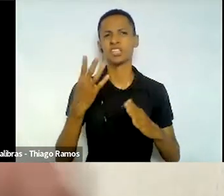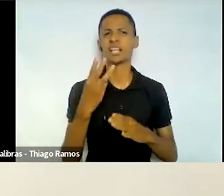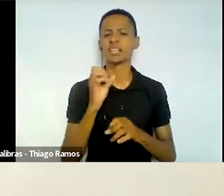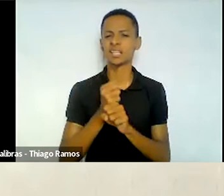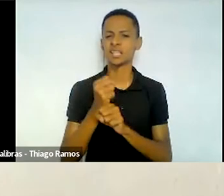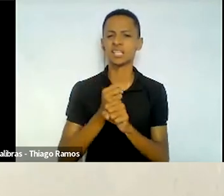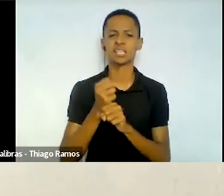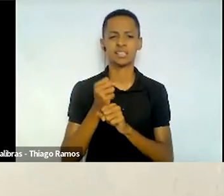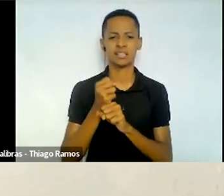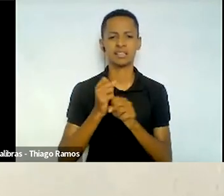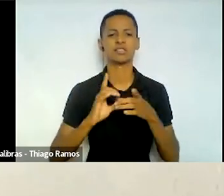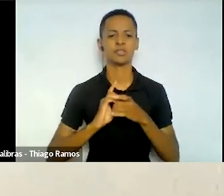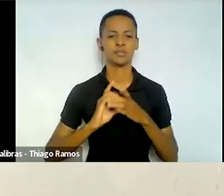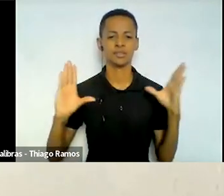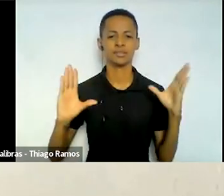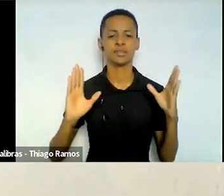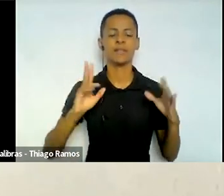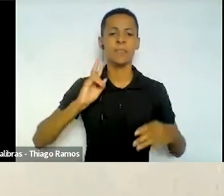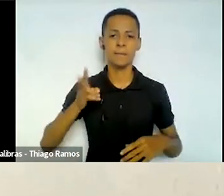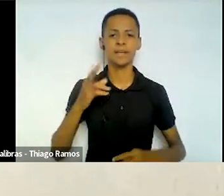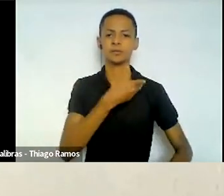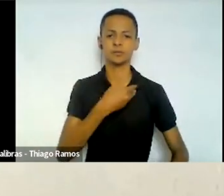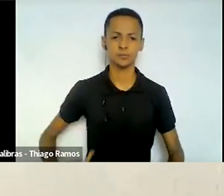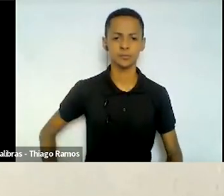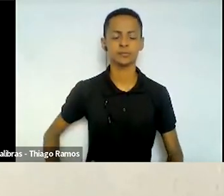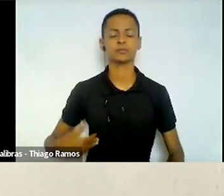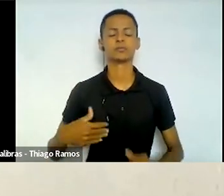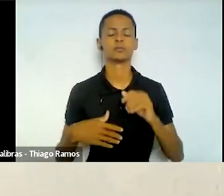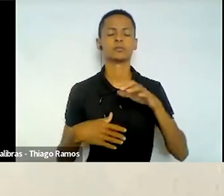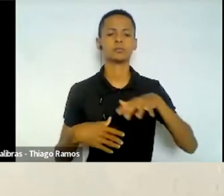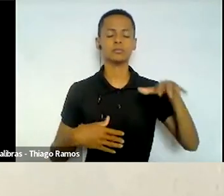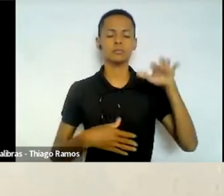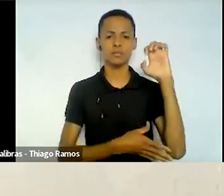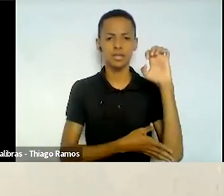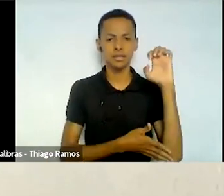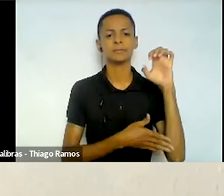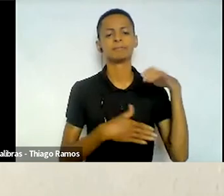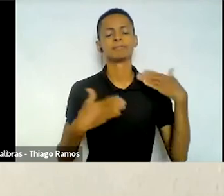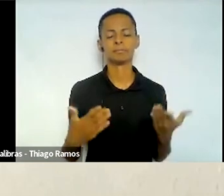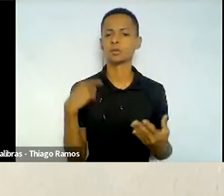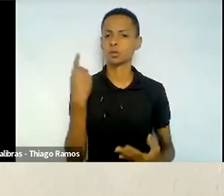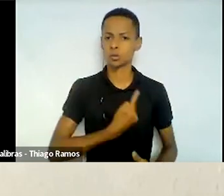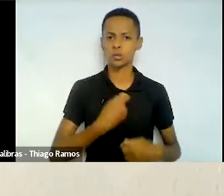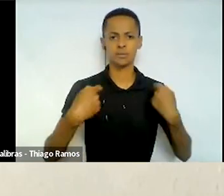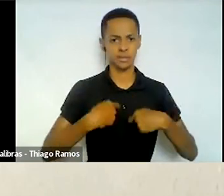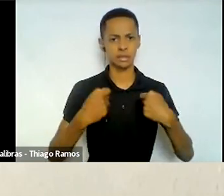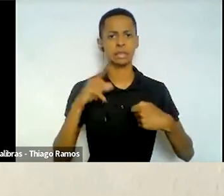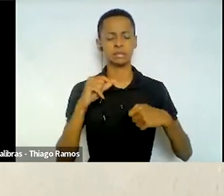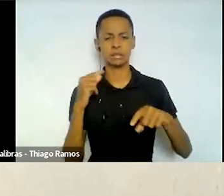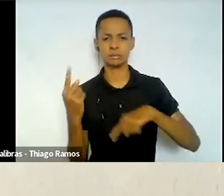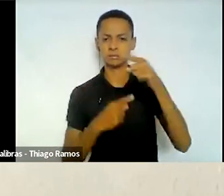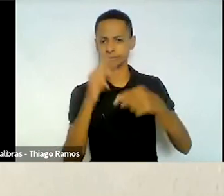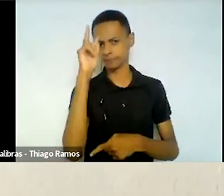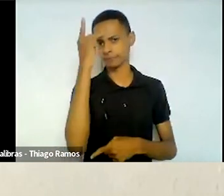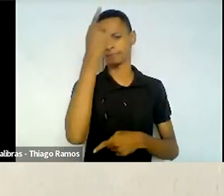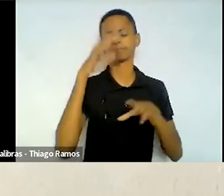da democracia, mesmo em governos até de esquerda, né? Então, a gente precisa se radicalizar e lutar pelo direito à vida, pelo